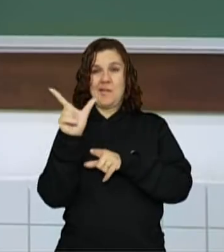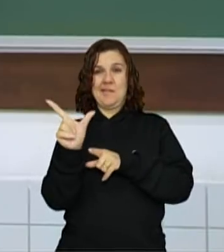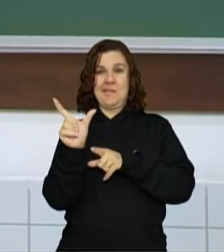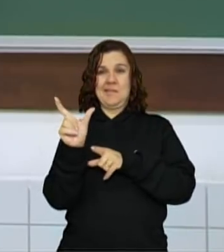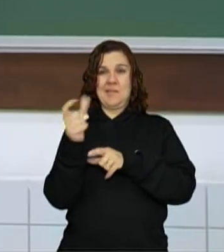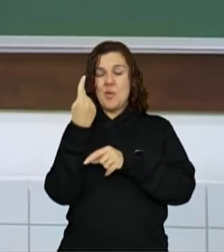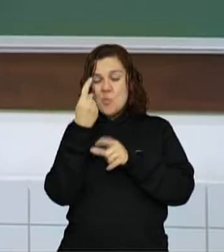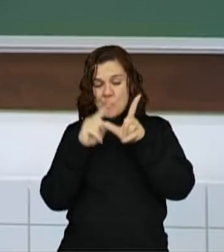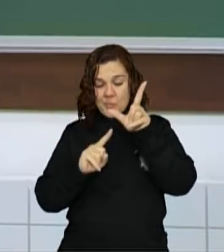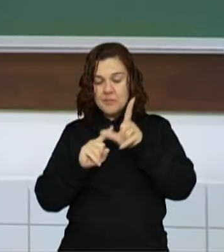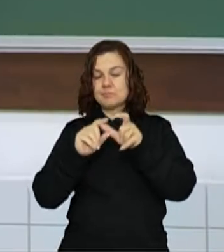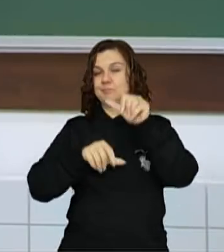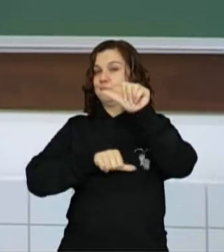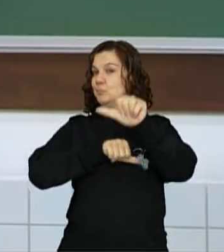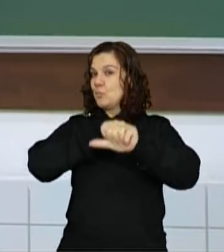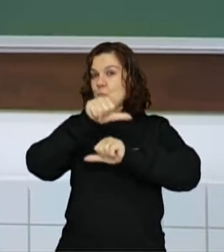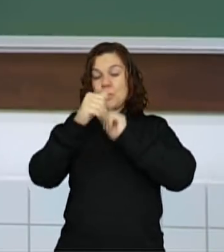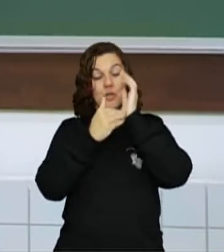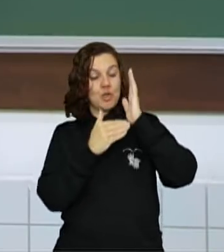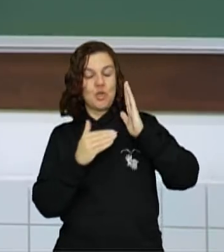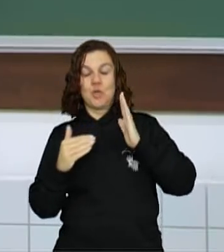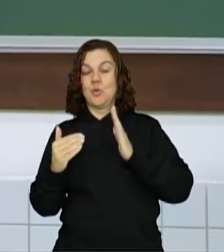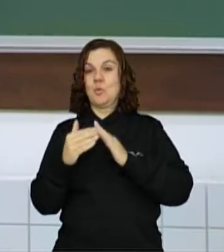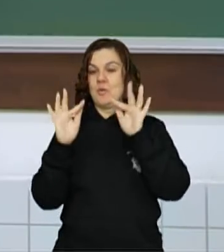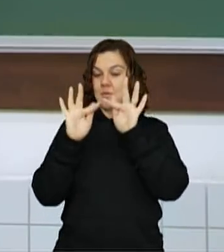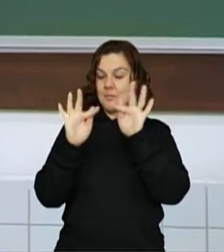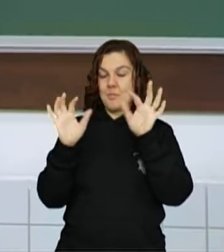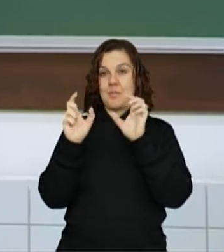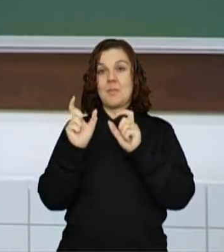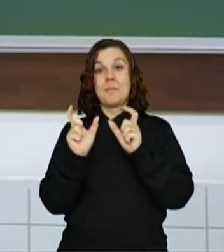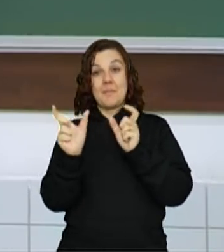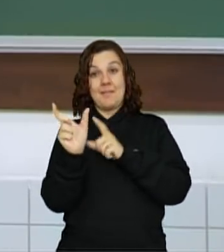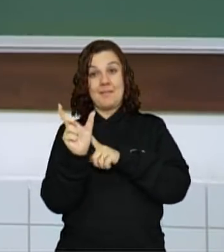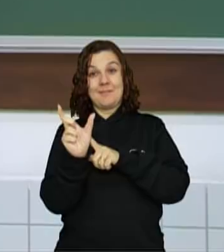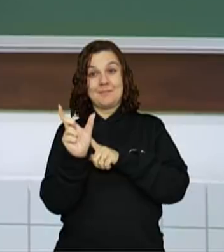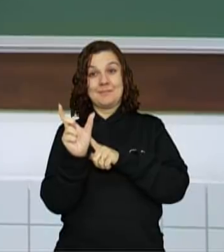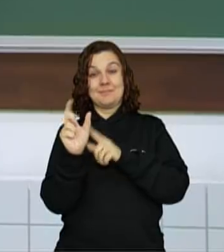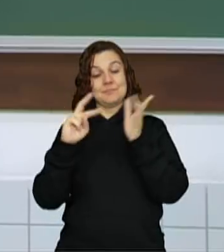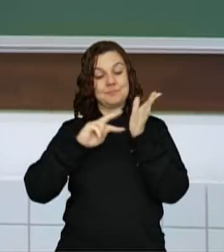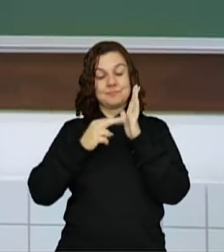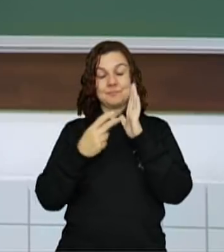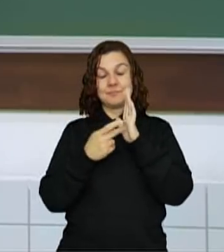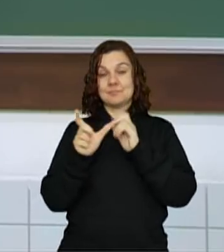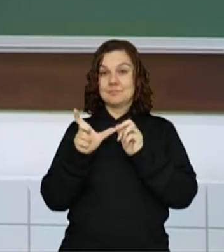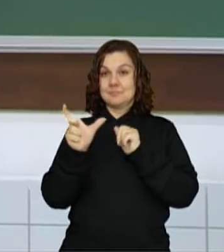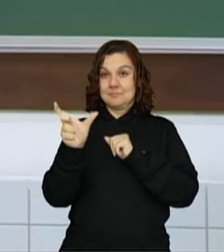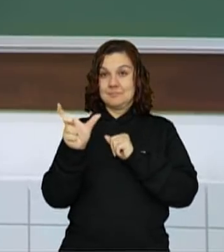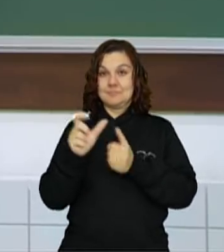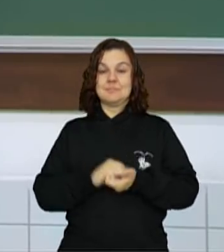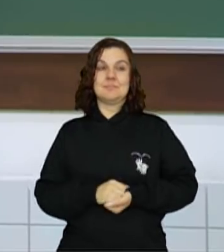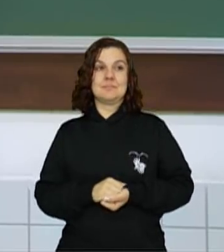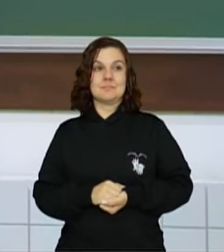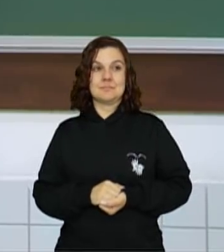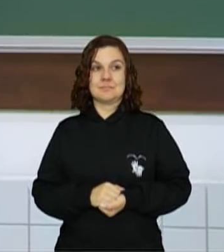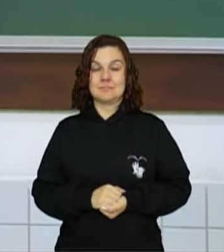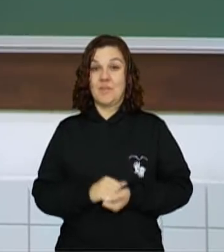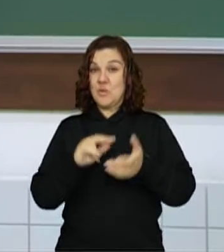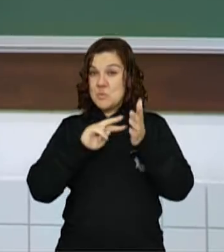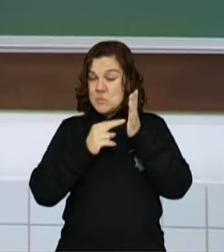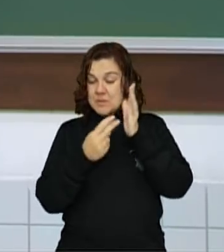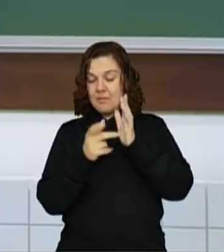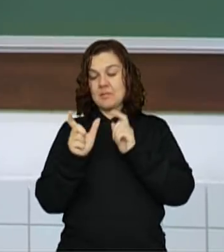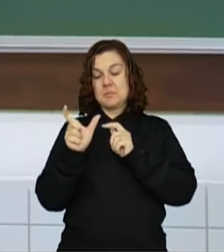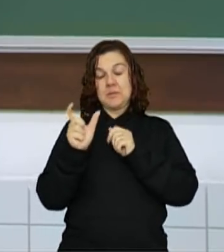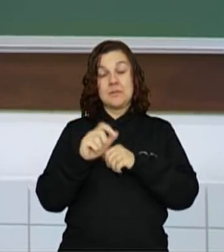vogal, uma letrinha faz toda a diferença no sentido da palavra, no significado da